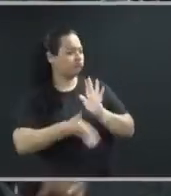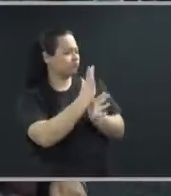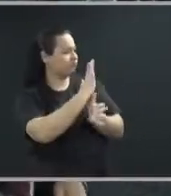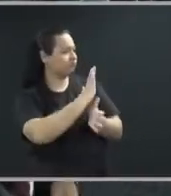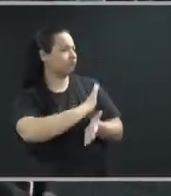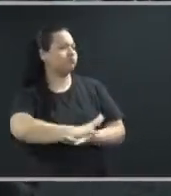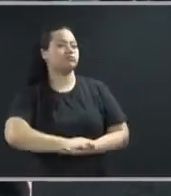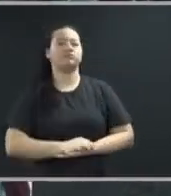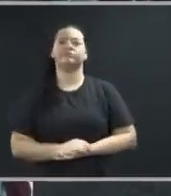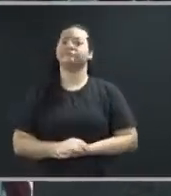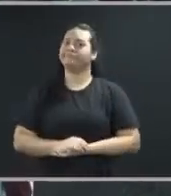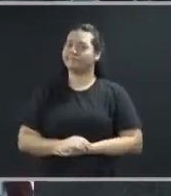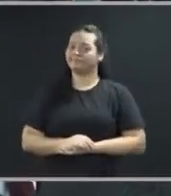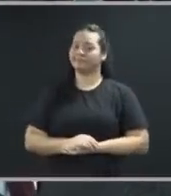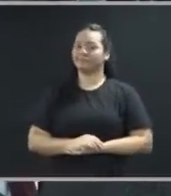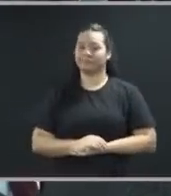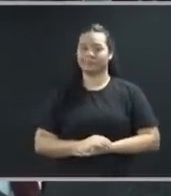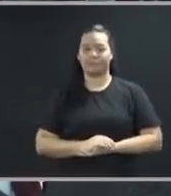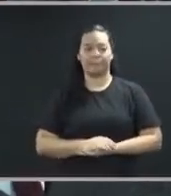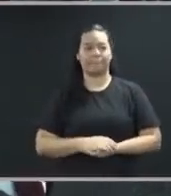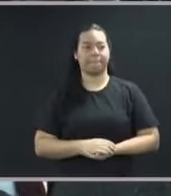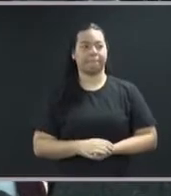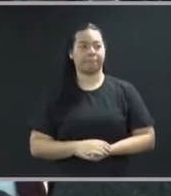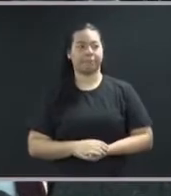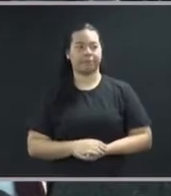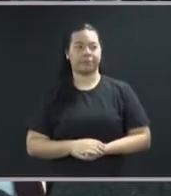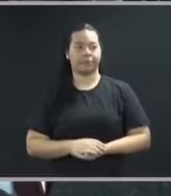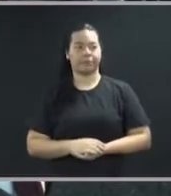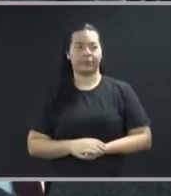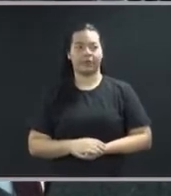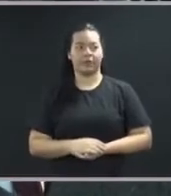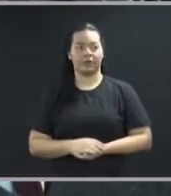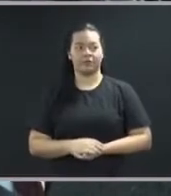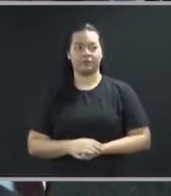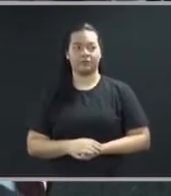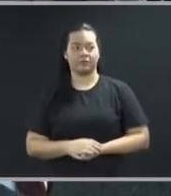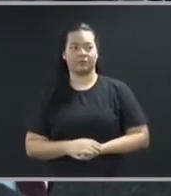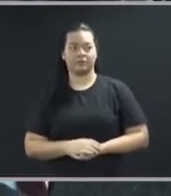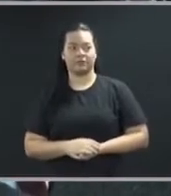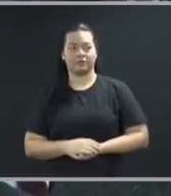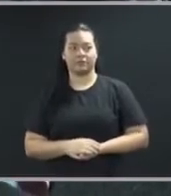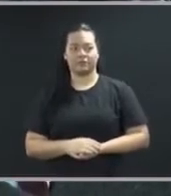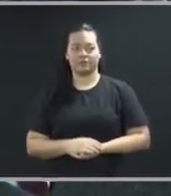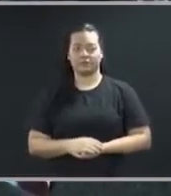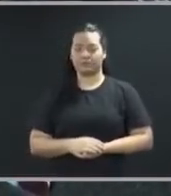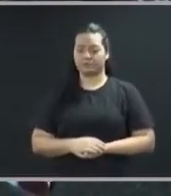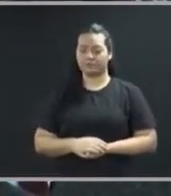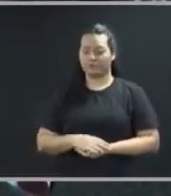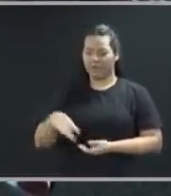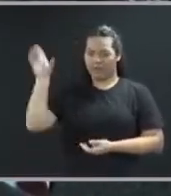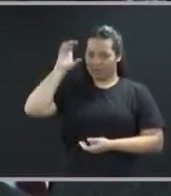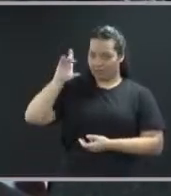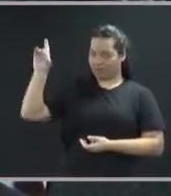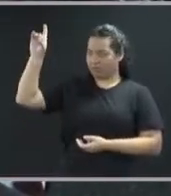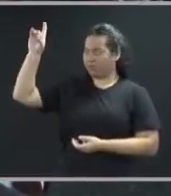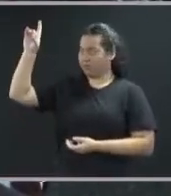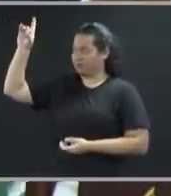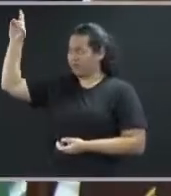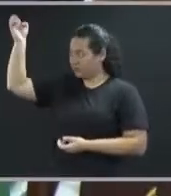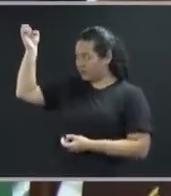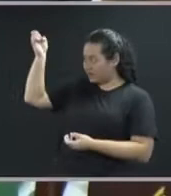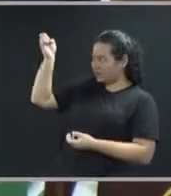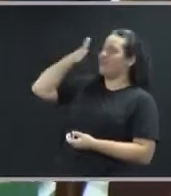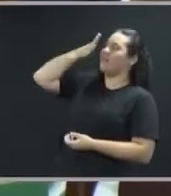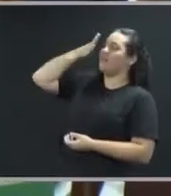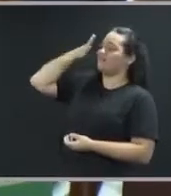Escuta aí, ó. Deus não vai nos encher da graça. Para a gente ficar falando, eu sou cheio da graça, você... Não, não, meu irmão. Deus